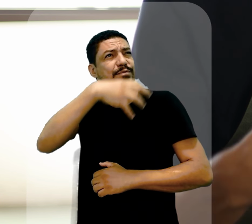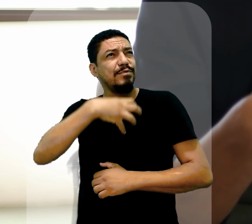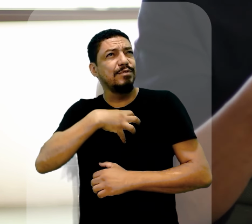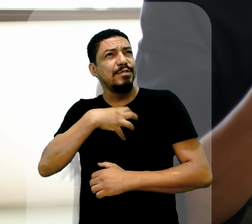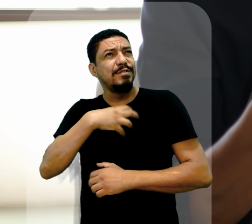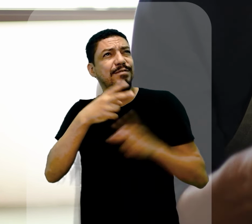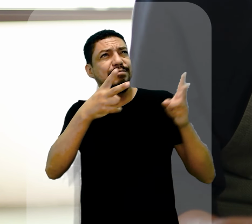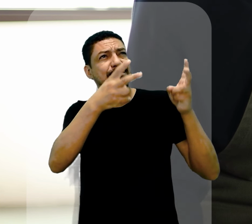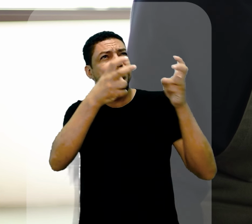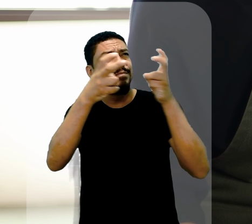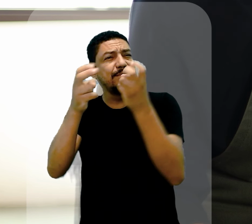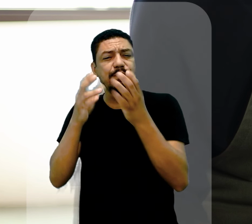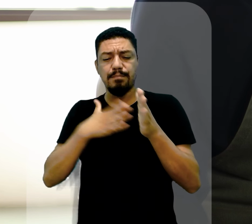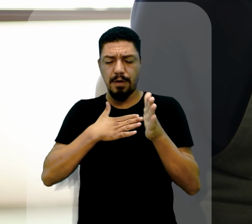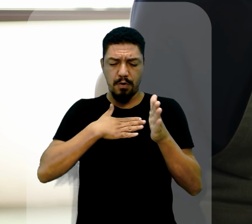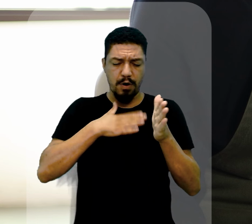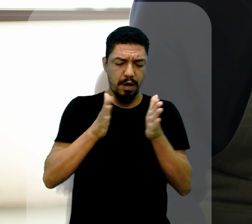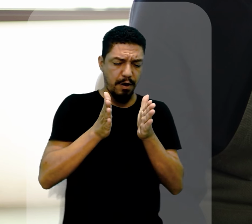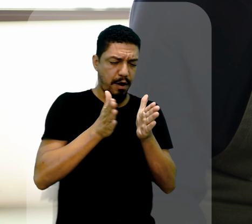nos meus caminhos,